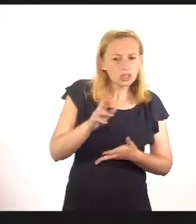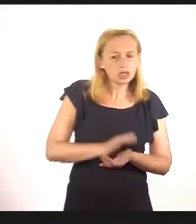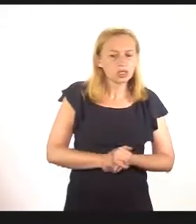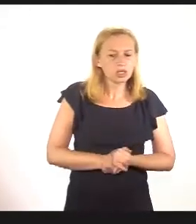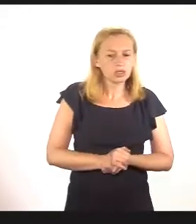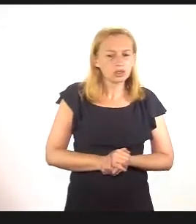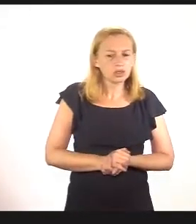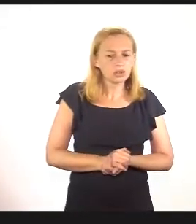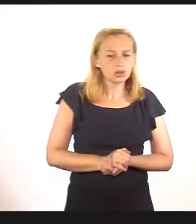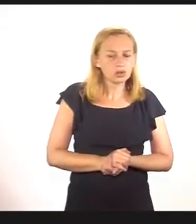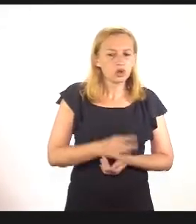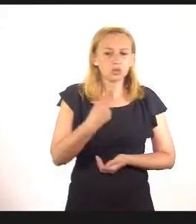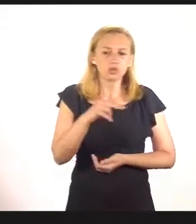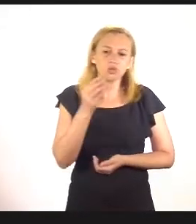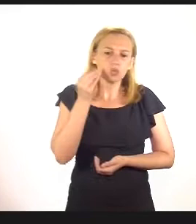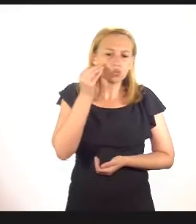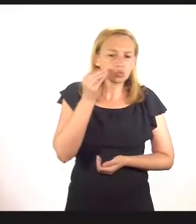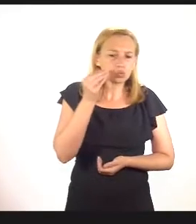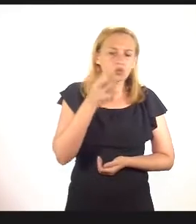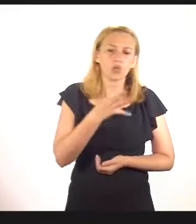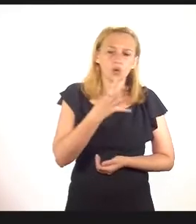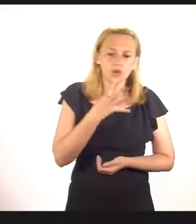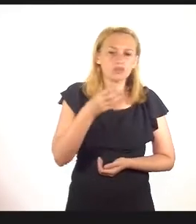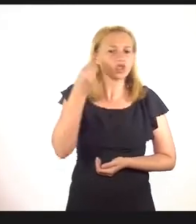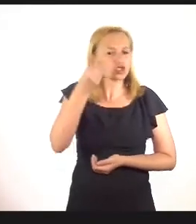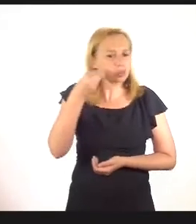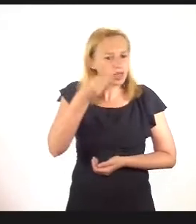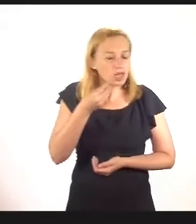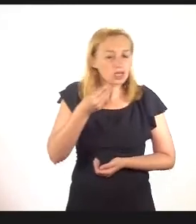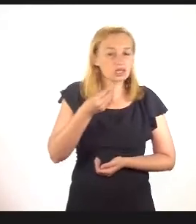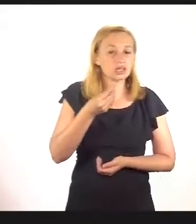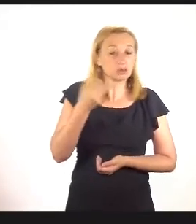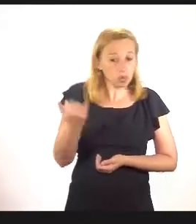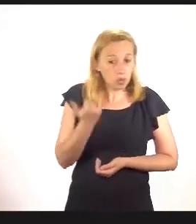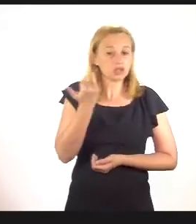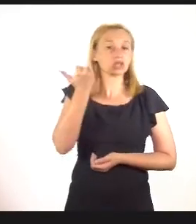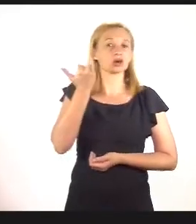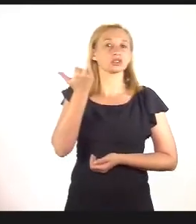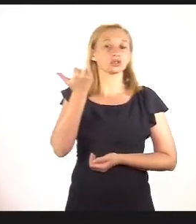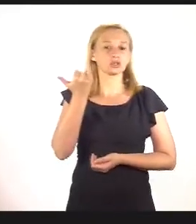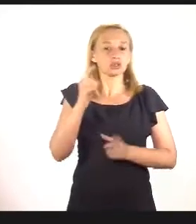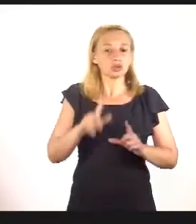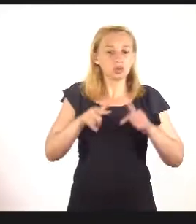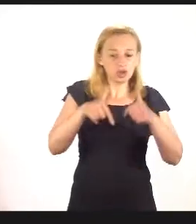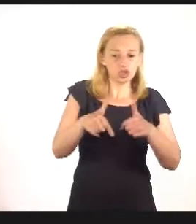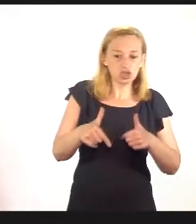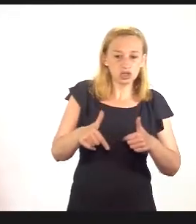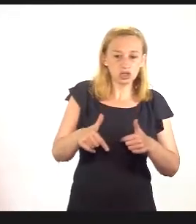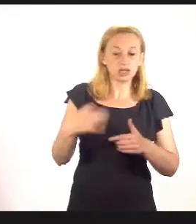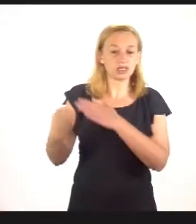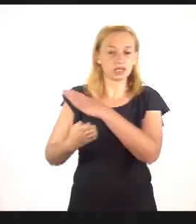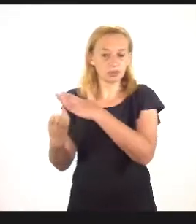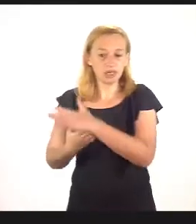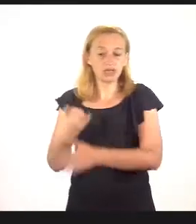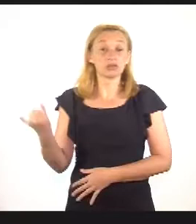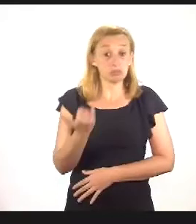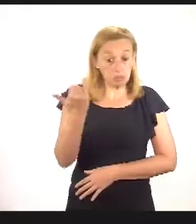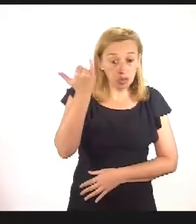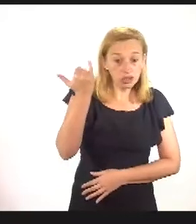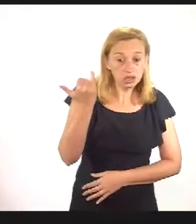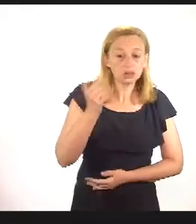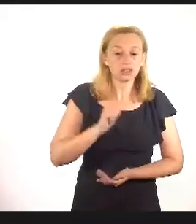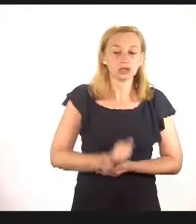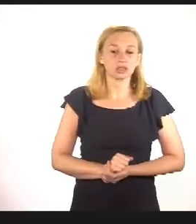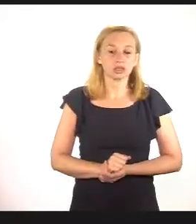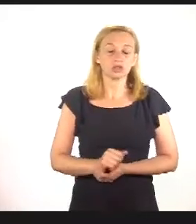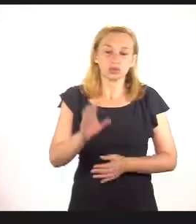ainda mais do seu conhecimento e experiência que pode ser úteis no funcionamento dessa agência tão importante do